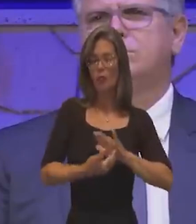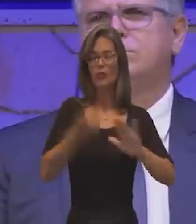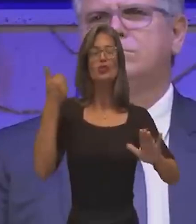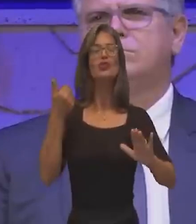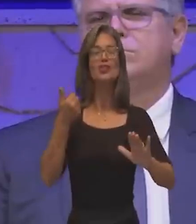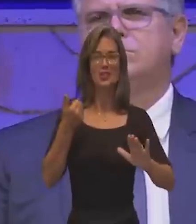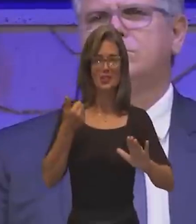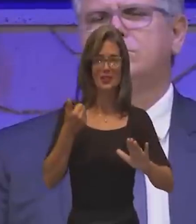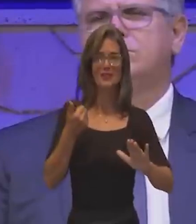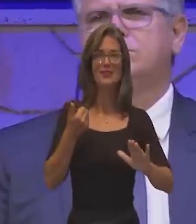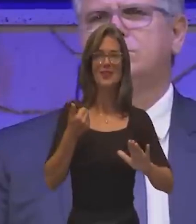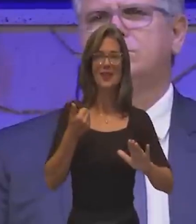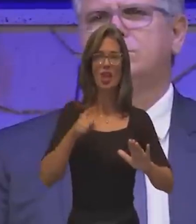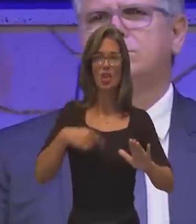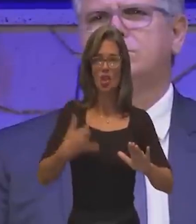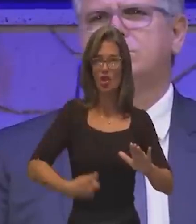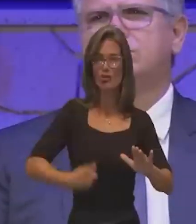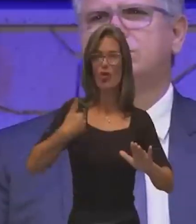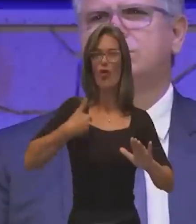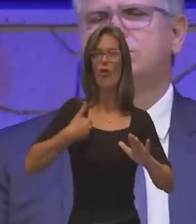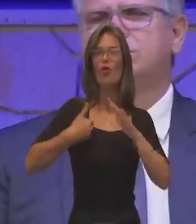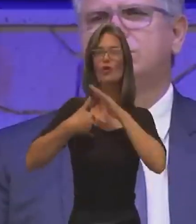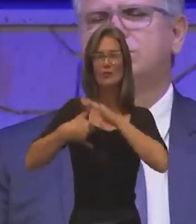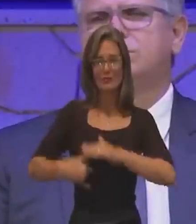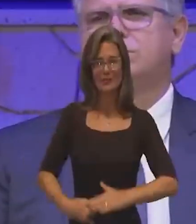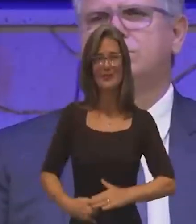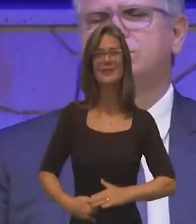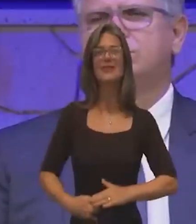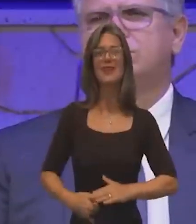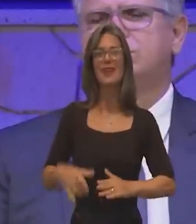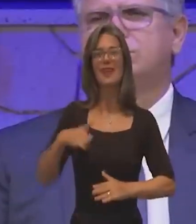nos revestirmos de santidade